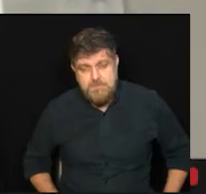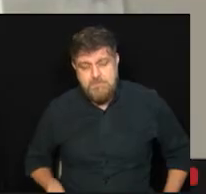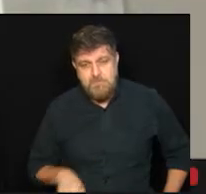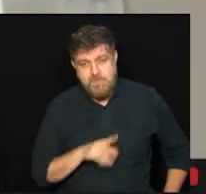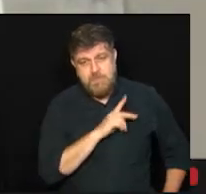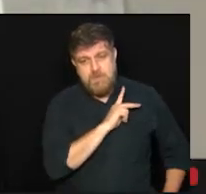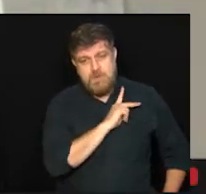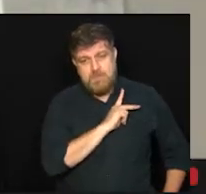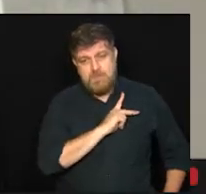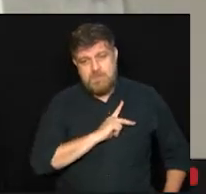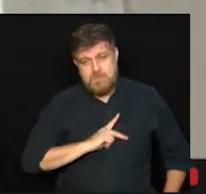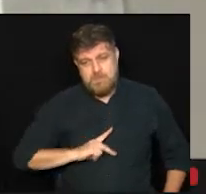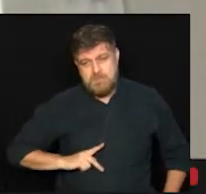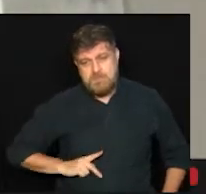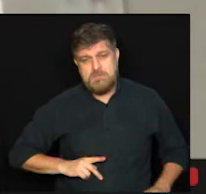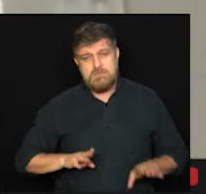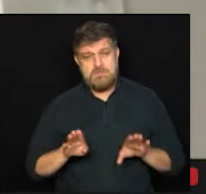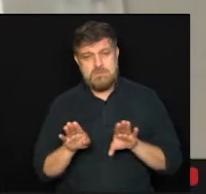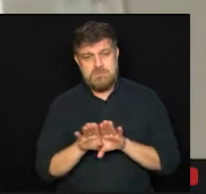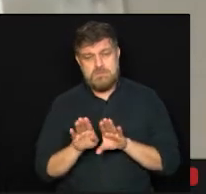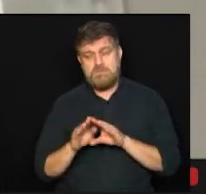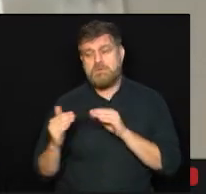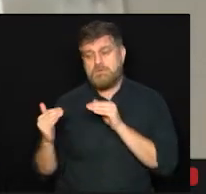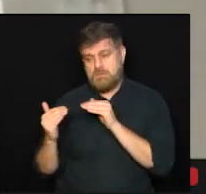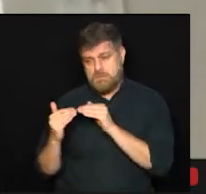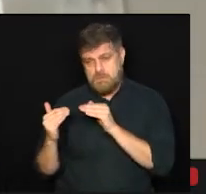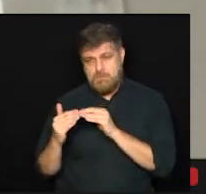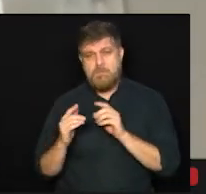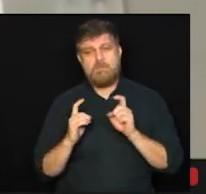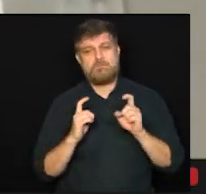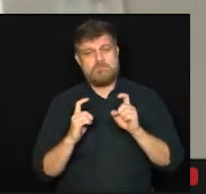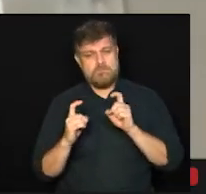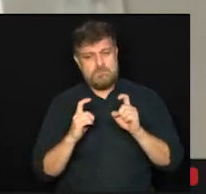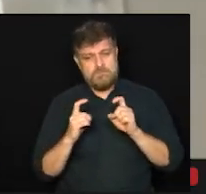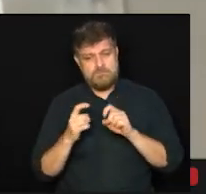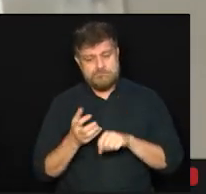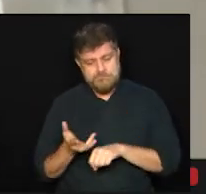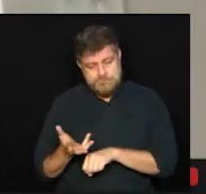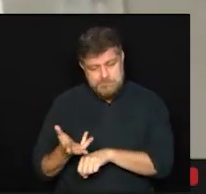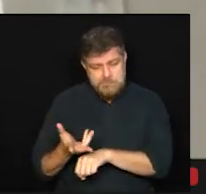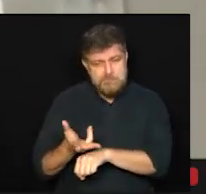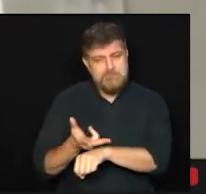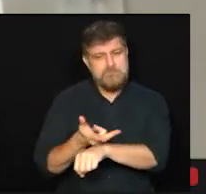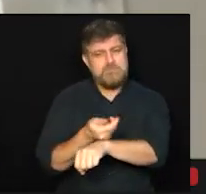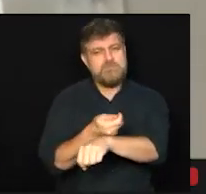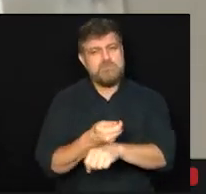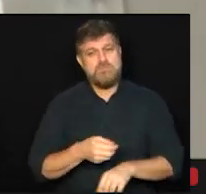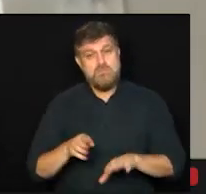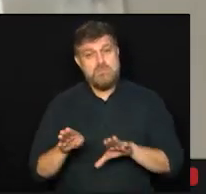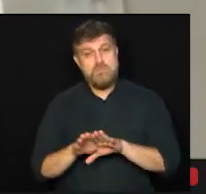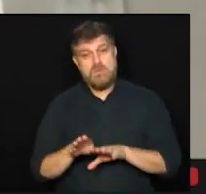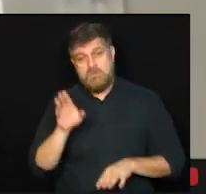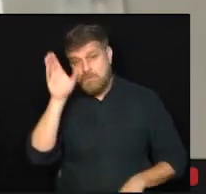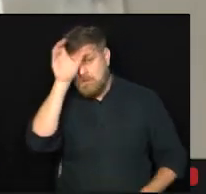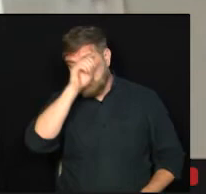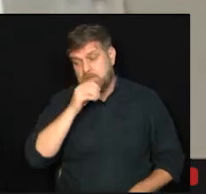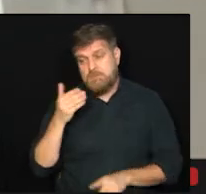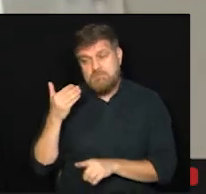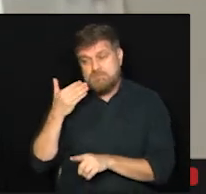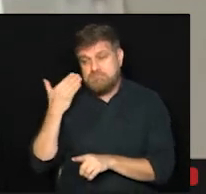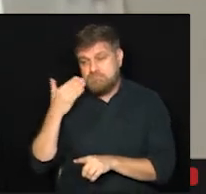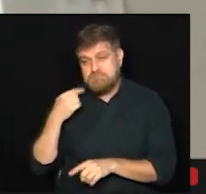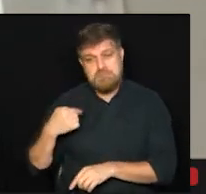Presidente, também concordo, foi uma reunião muito produtiva e também aprendi algumas coisas que não tinha